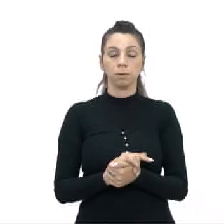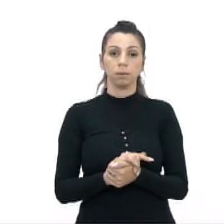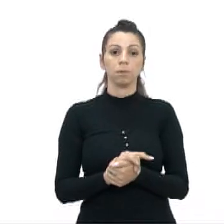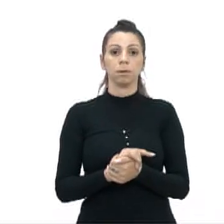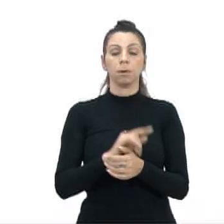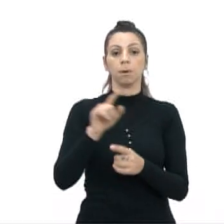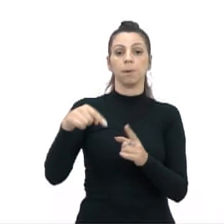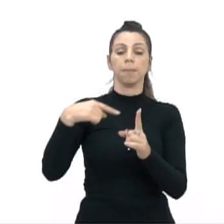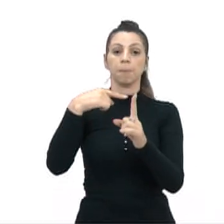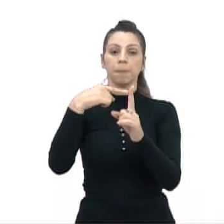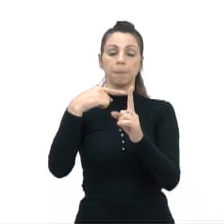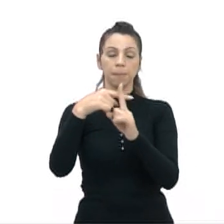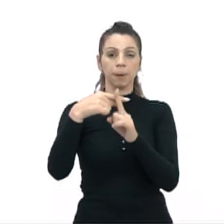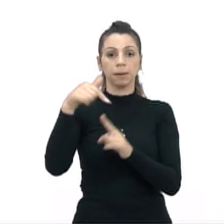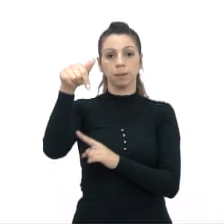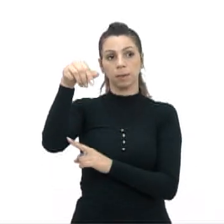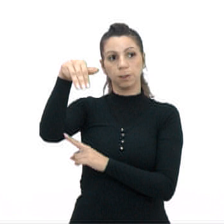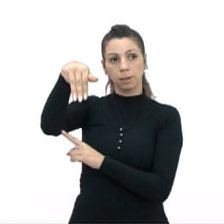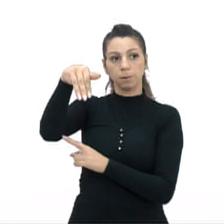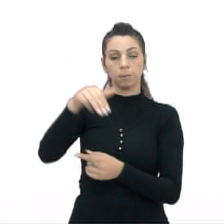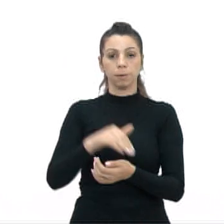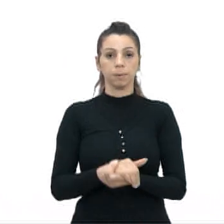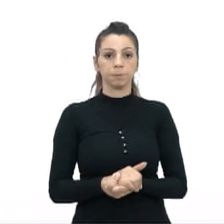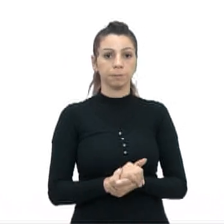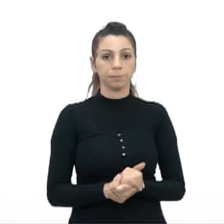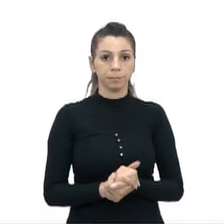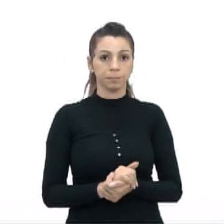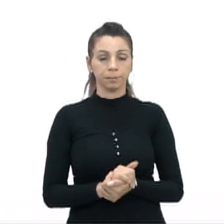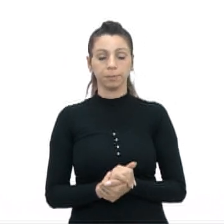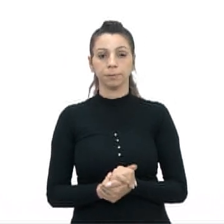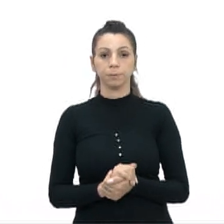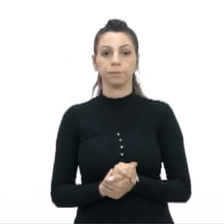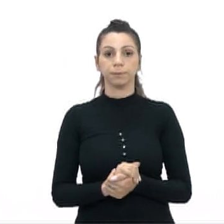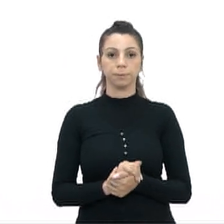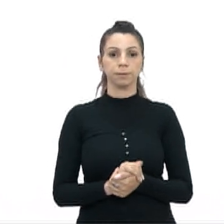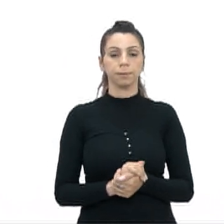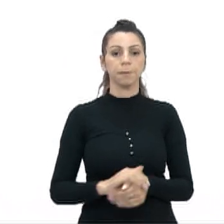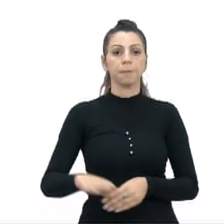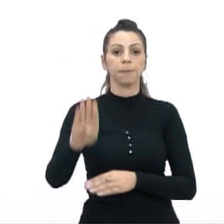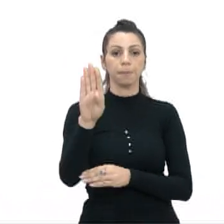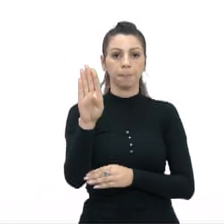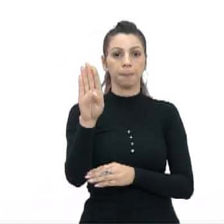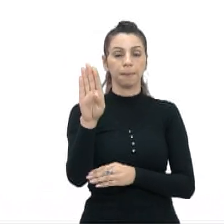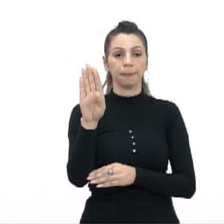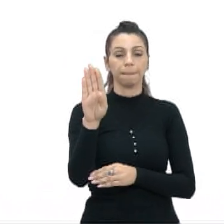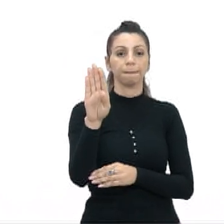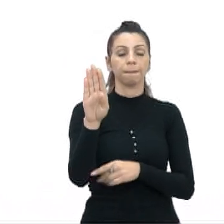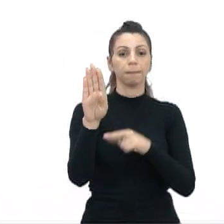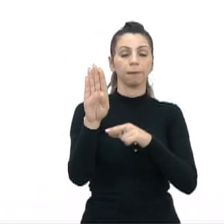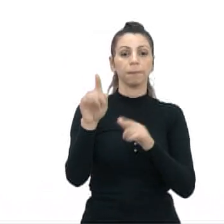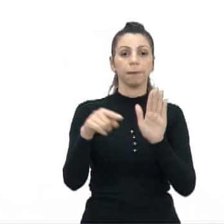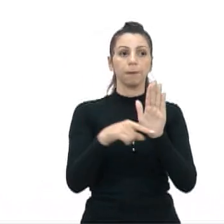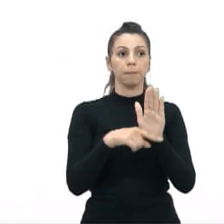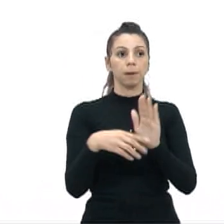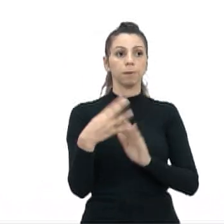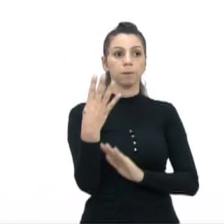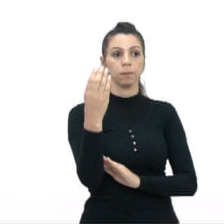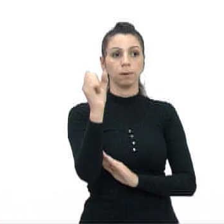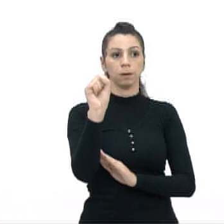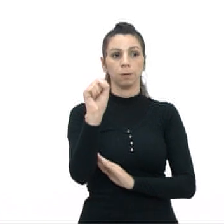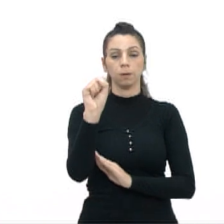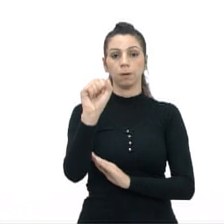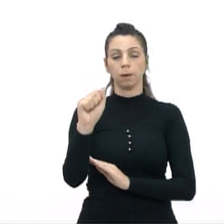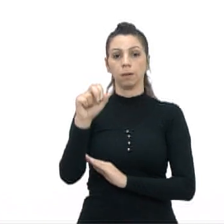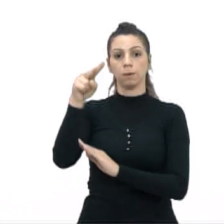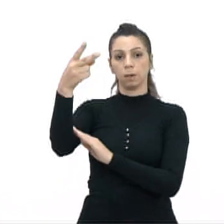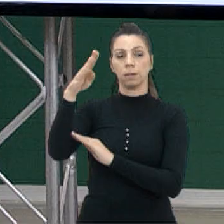7m. O sinal de mais não precisa. Tá bom? Letra B. Menos 48a ao quadrado b dividido